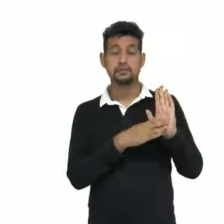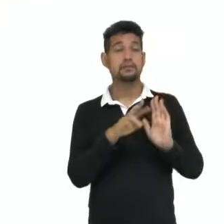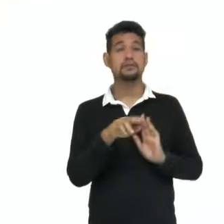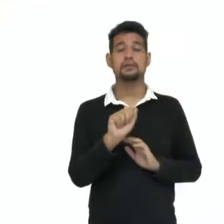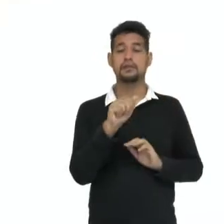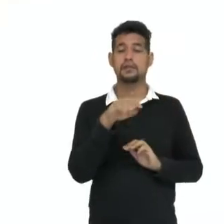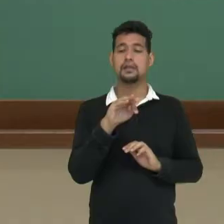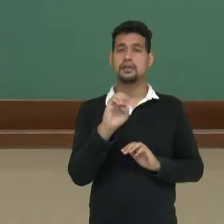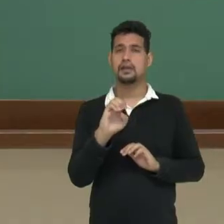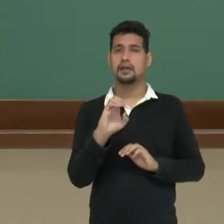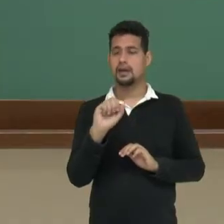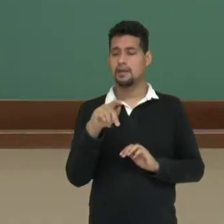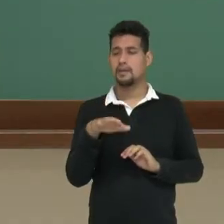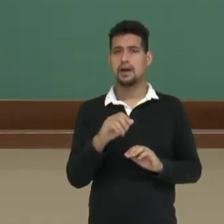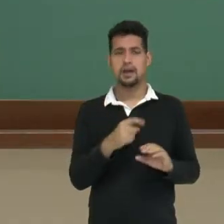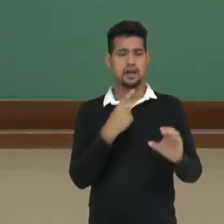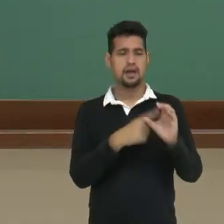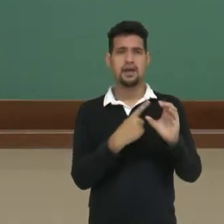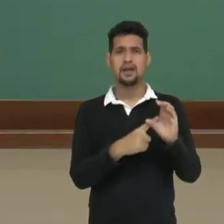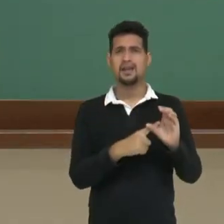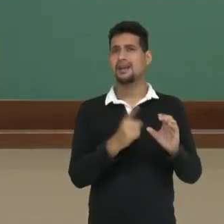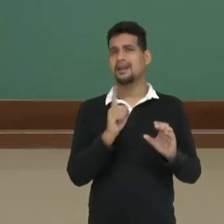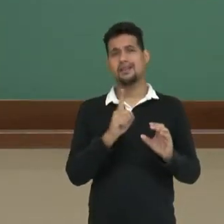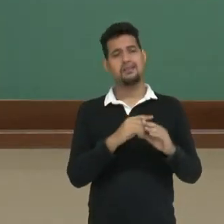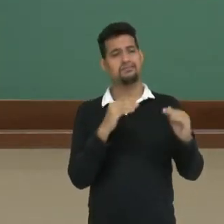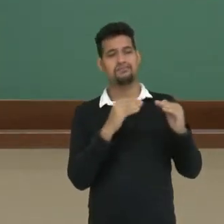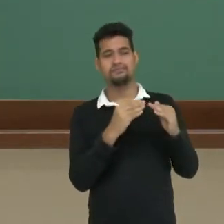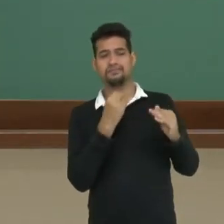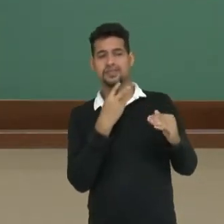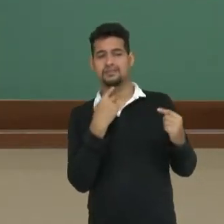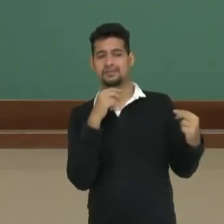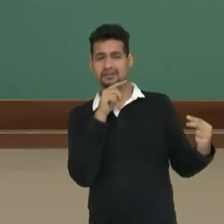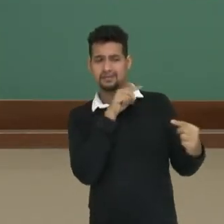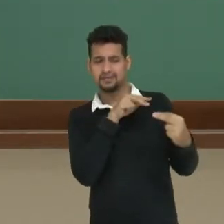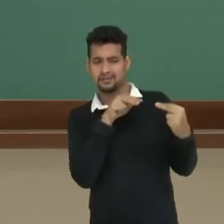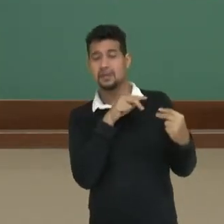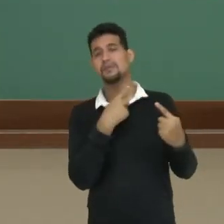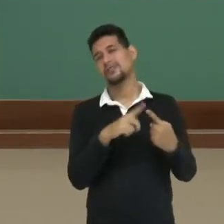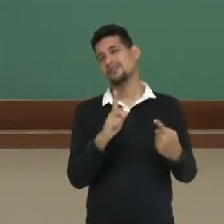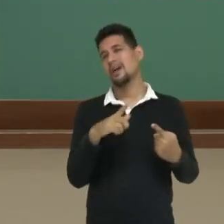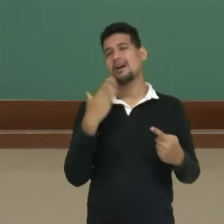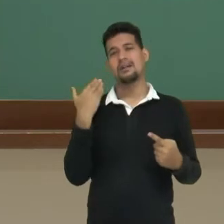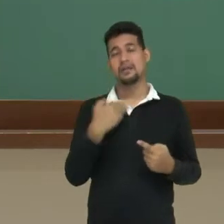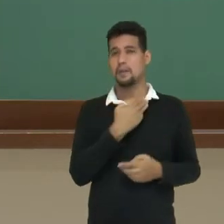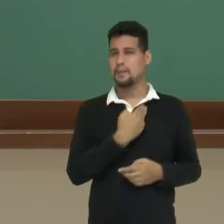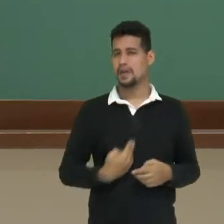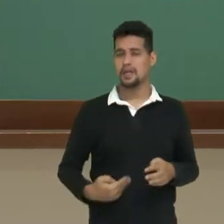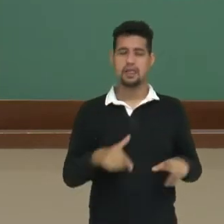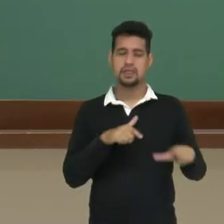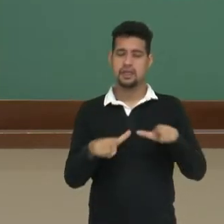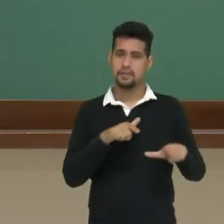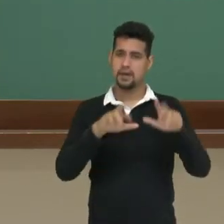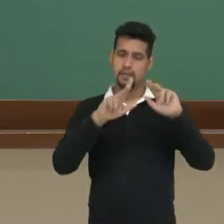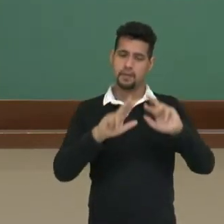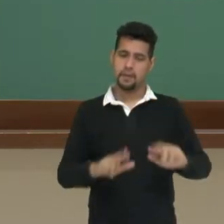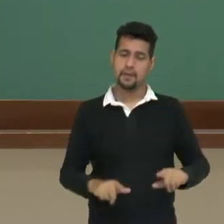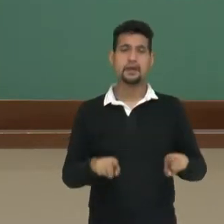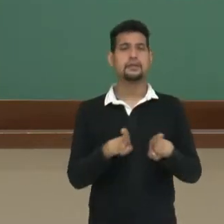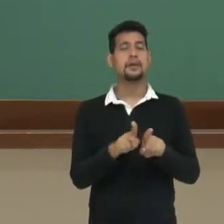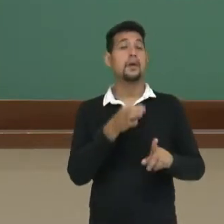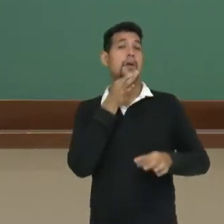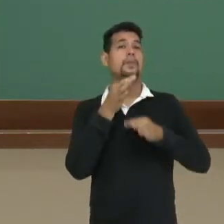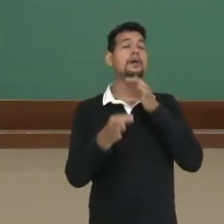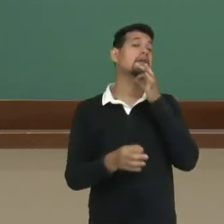do comunismo. O João Goulart não era muito bem visto por já ter sido ministro do Trabalho, na época de Getúlio Vargas, e ter